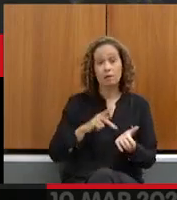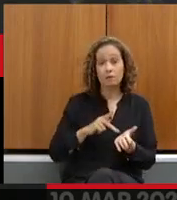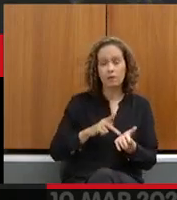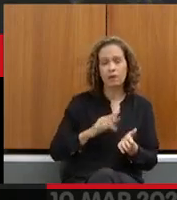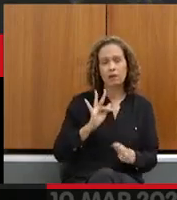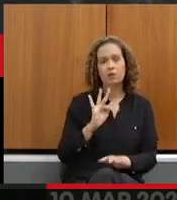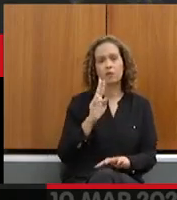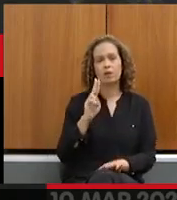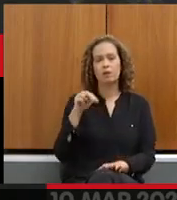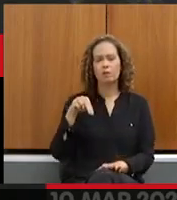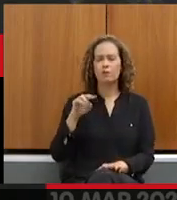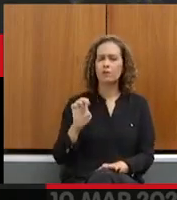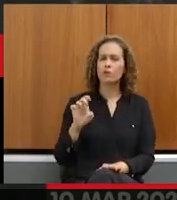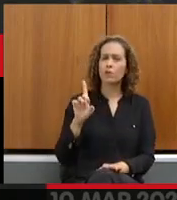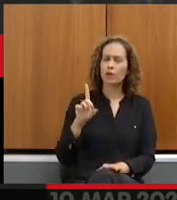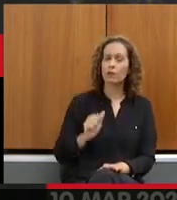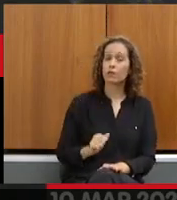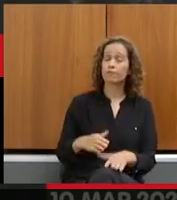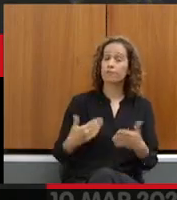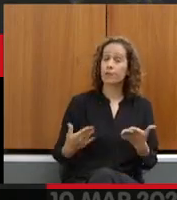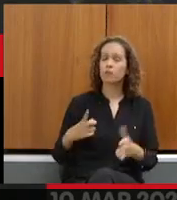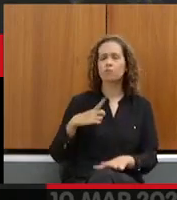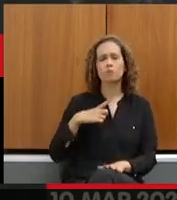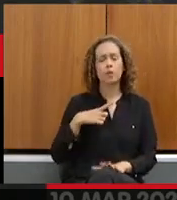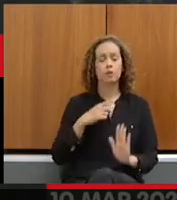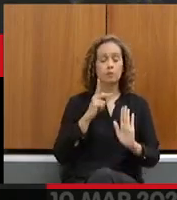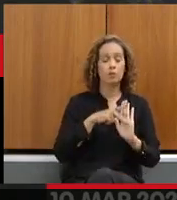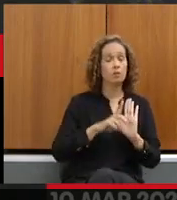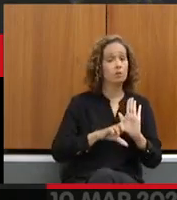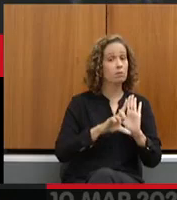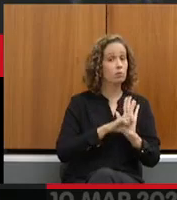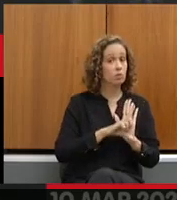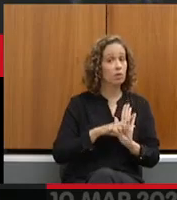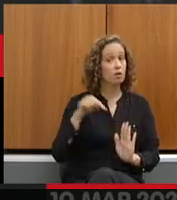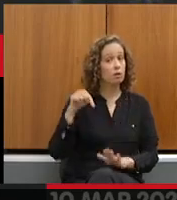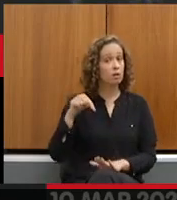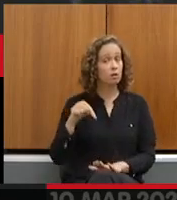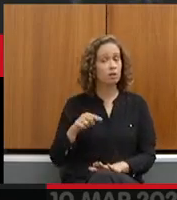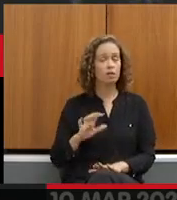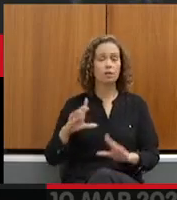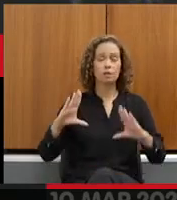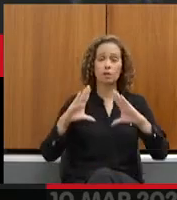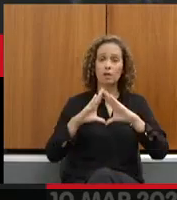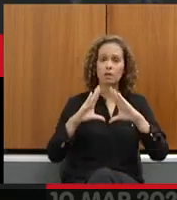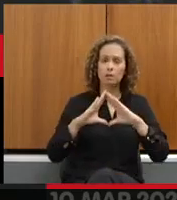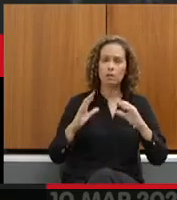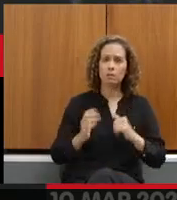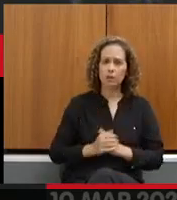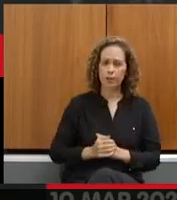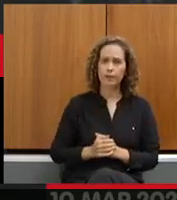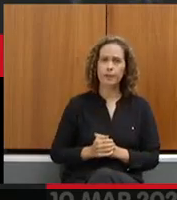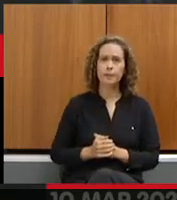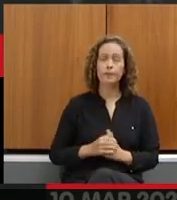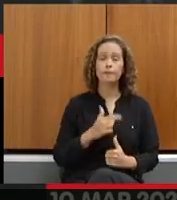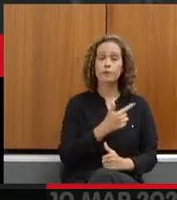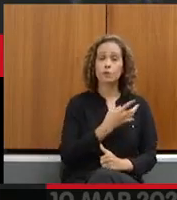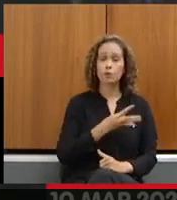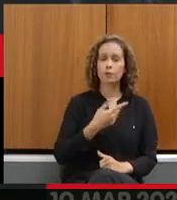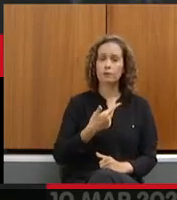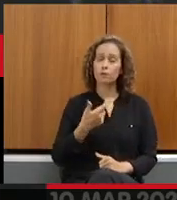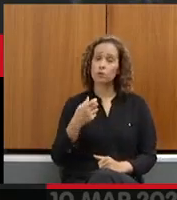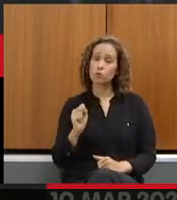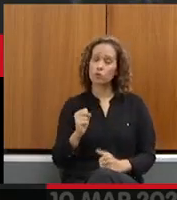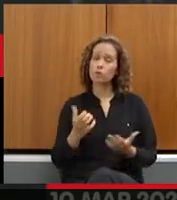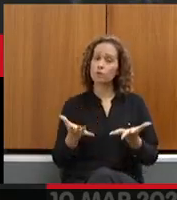funed para tanto existe um projeto de lei em tramitação nesta casa 2428 pele de minha autoria que eu gostaria de